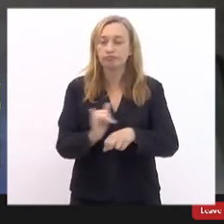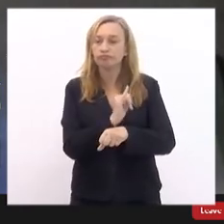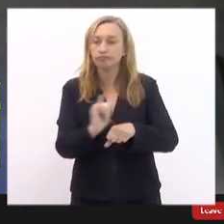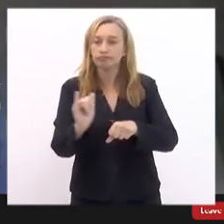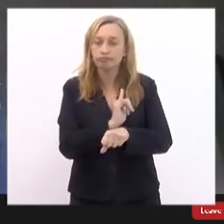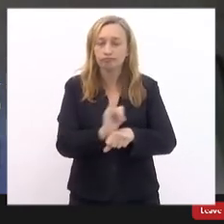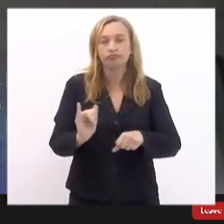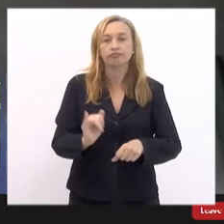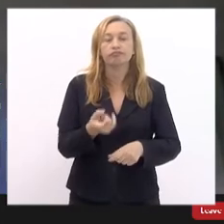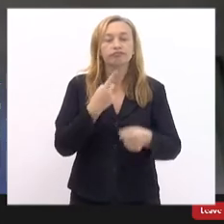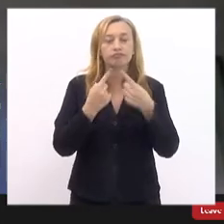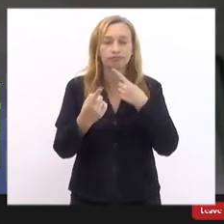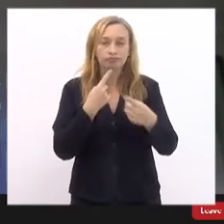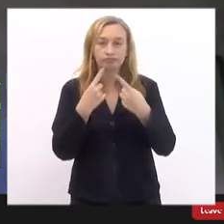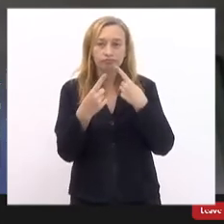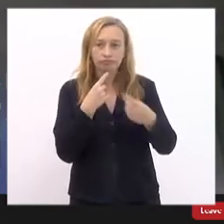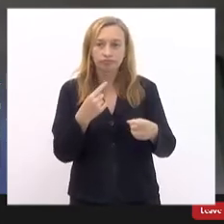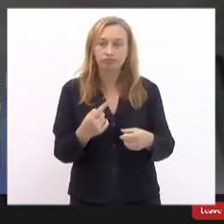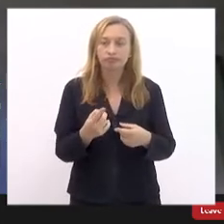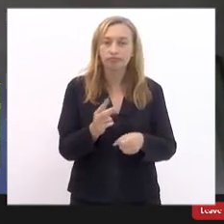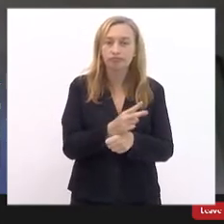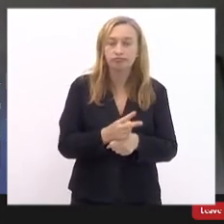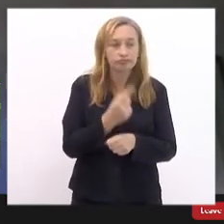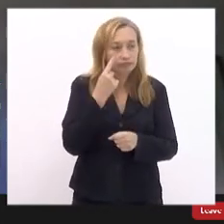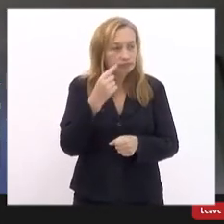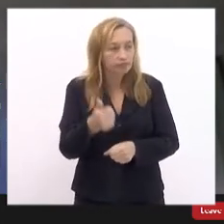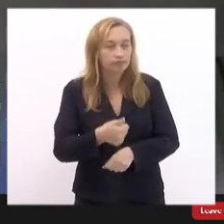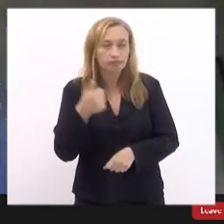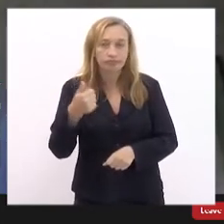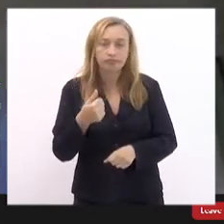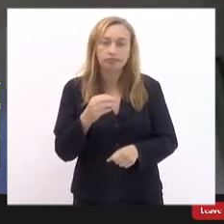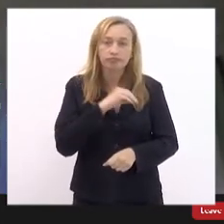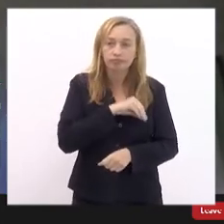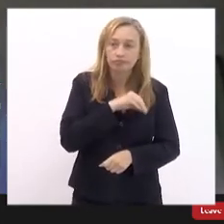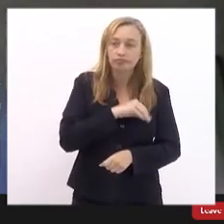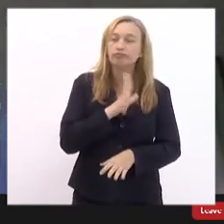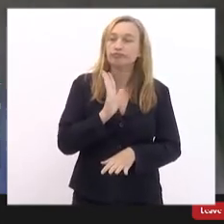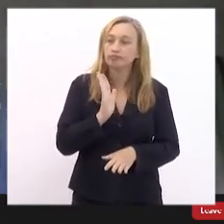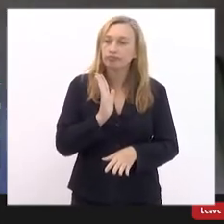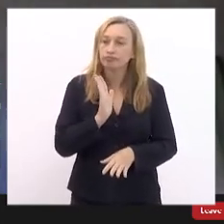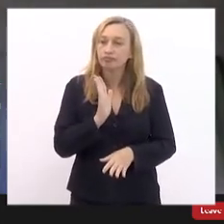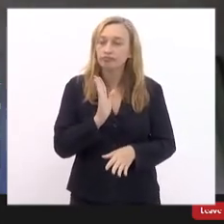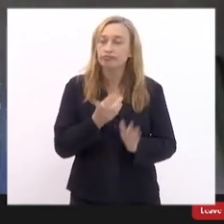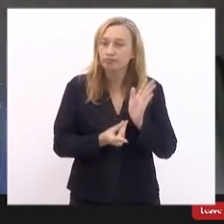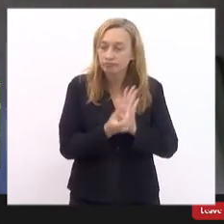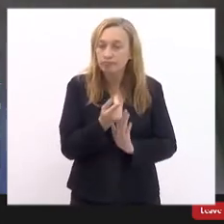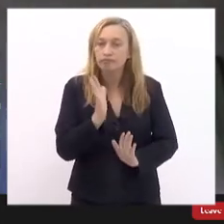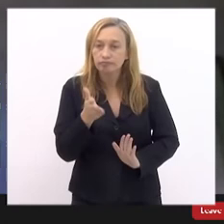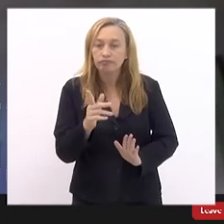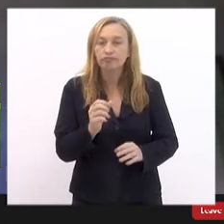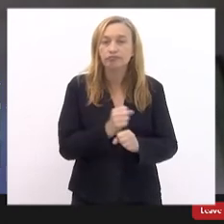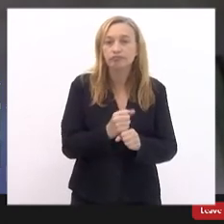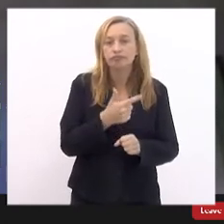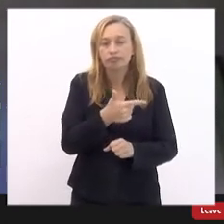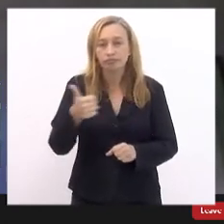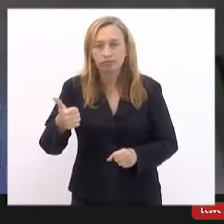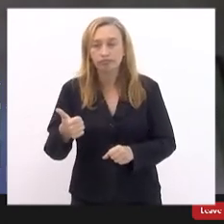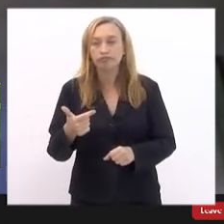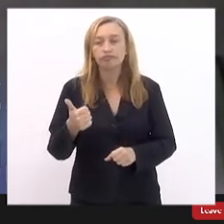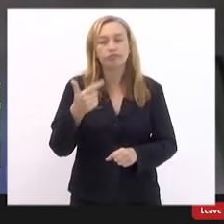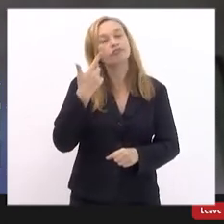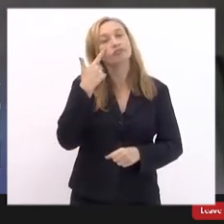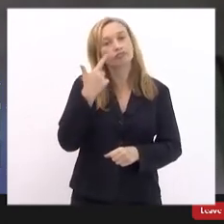né, dialoguem, procure identificar no orçamento já de 2022, né, o que está previsto